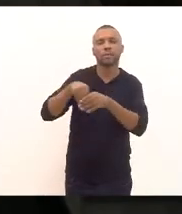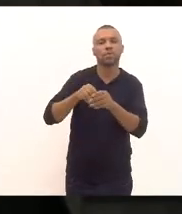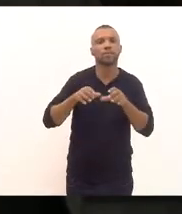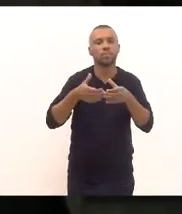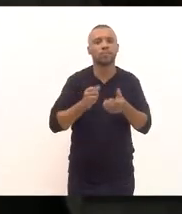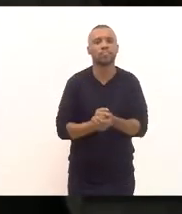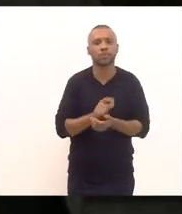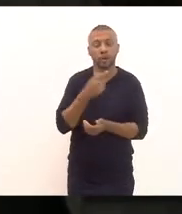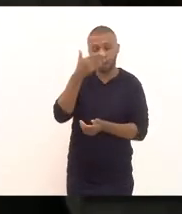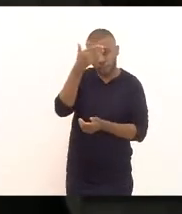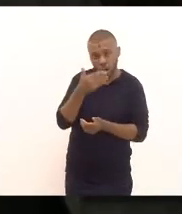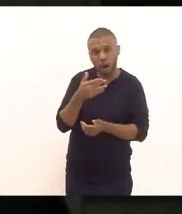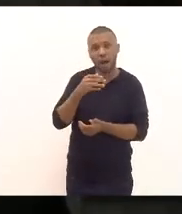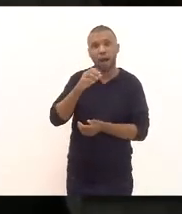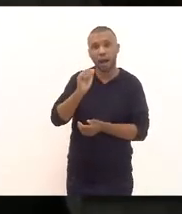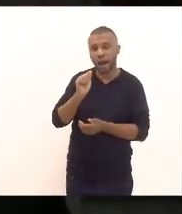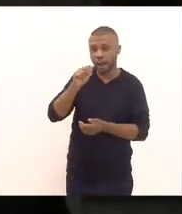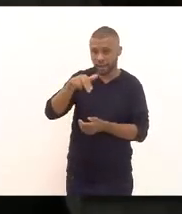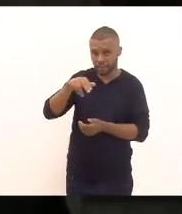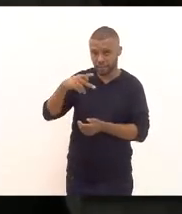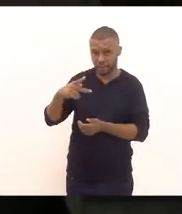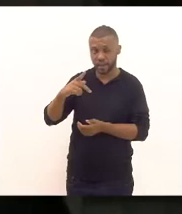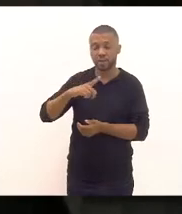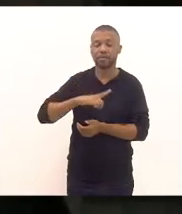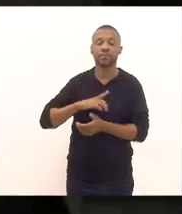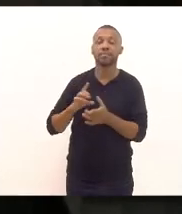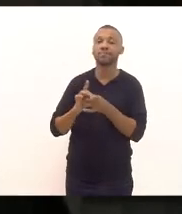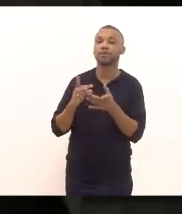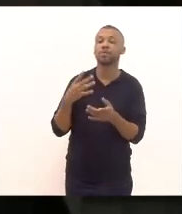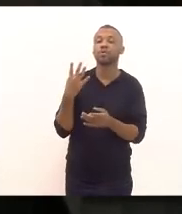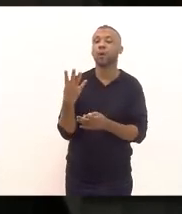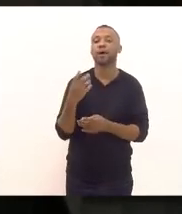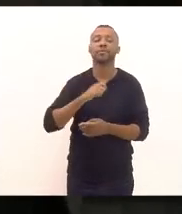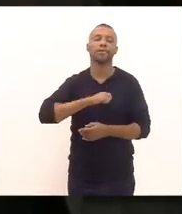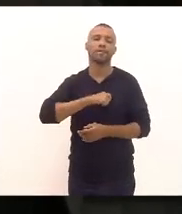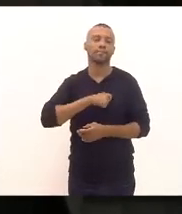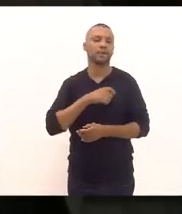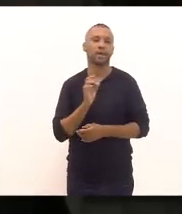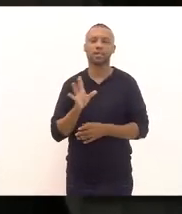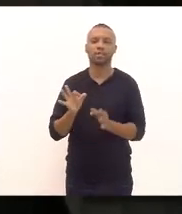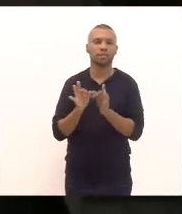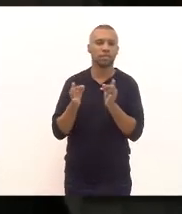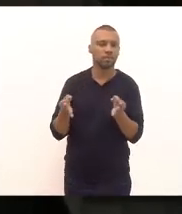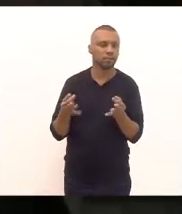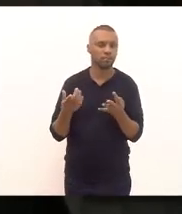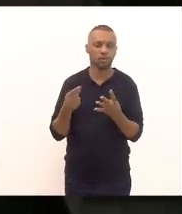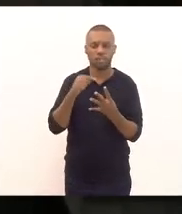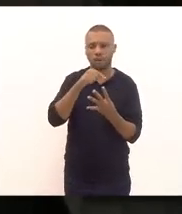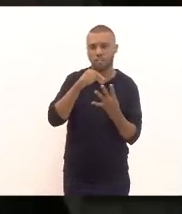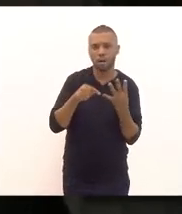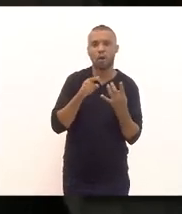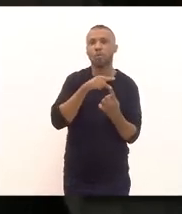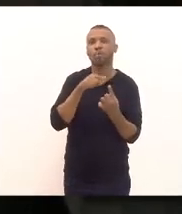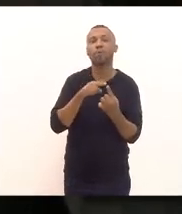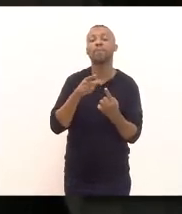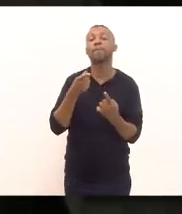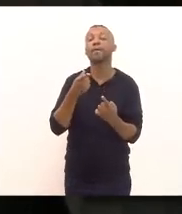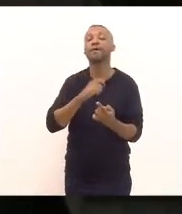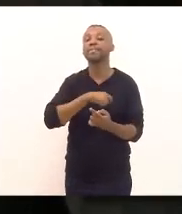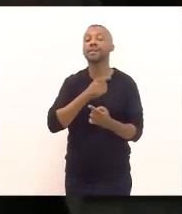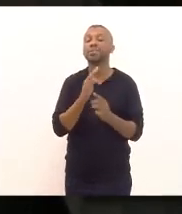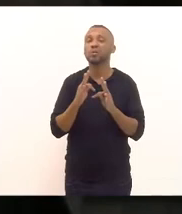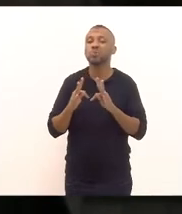Agência Nacional do petróleo LP dispunha de apenas quatro fiscais um dois três quatro para fiscalizar